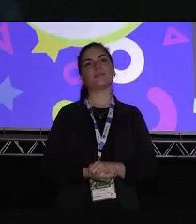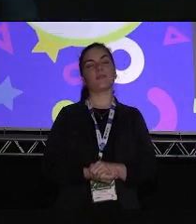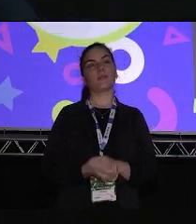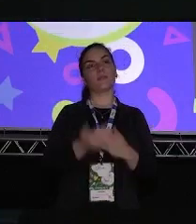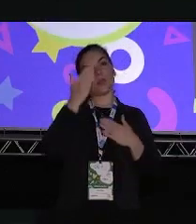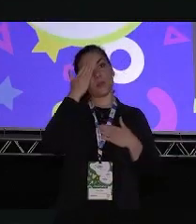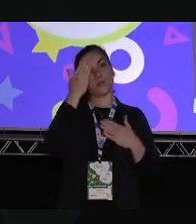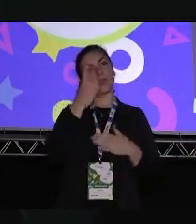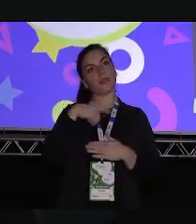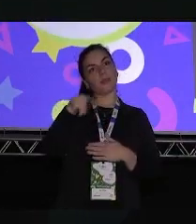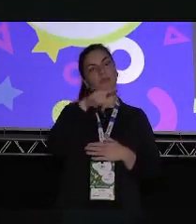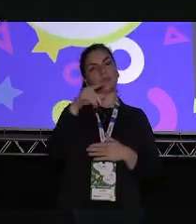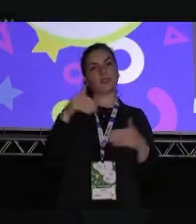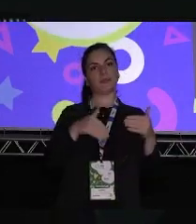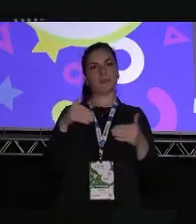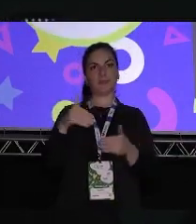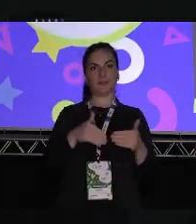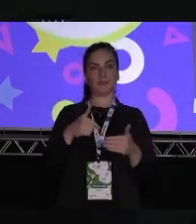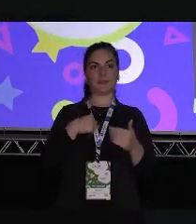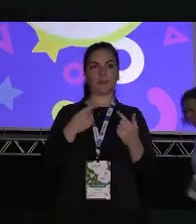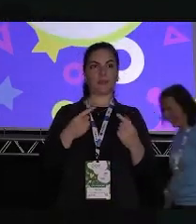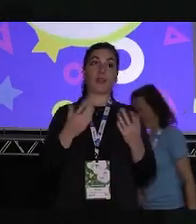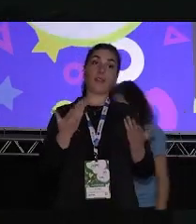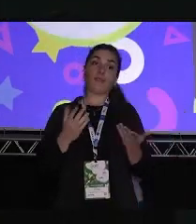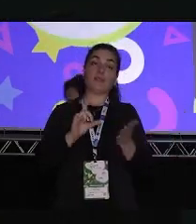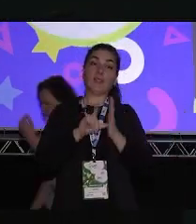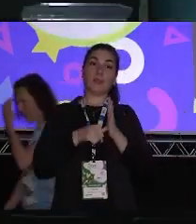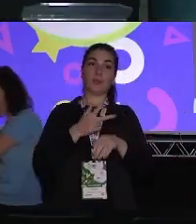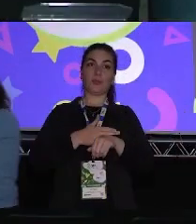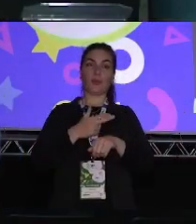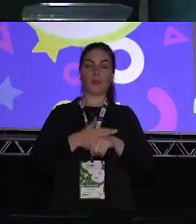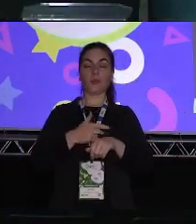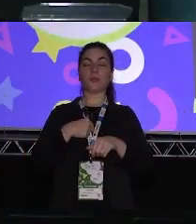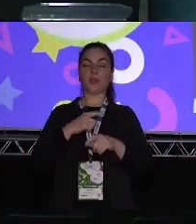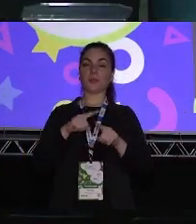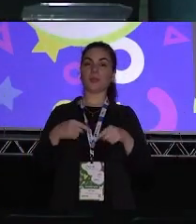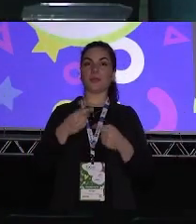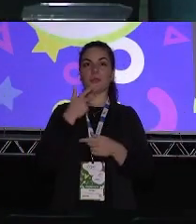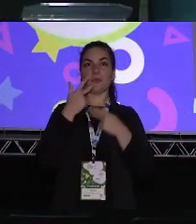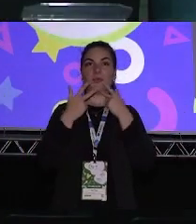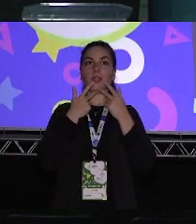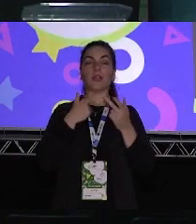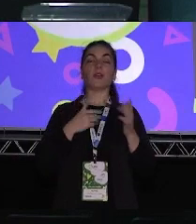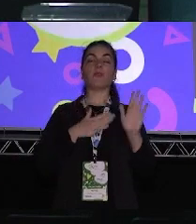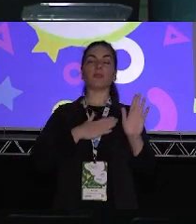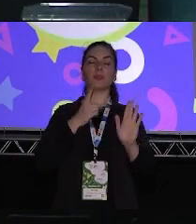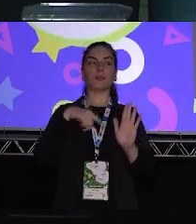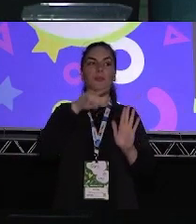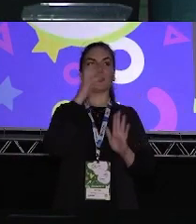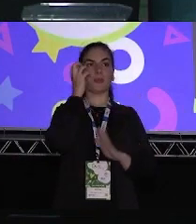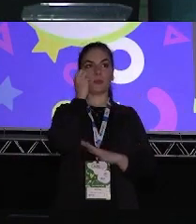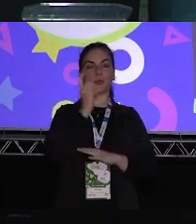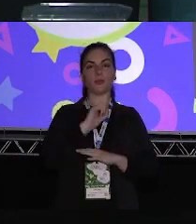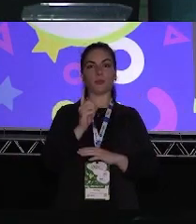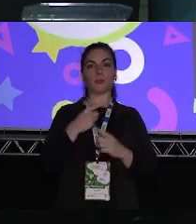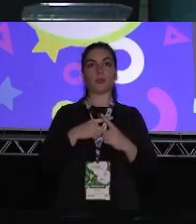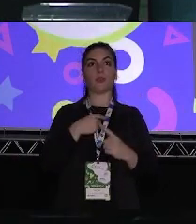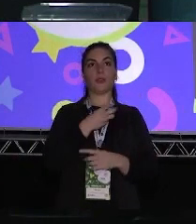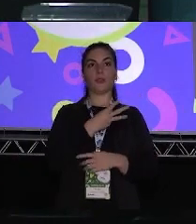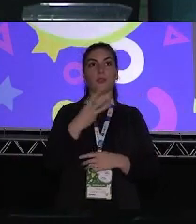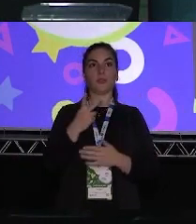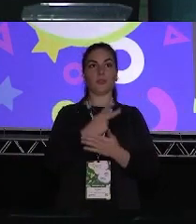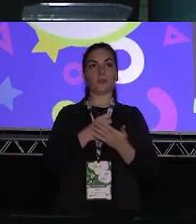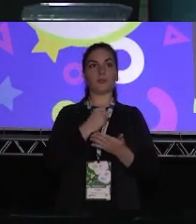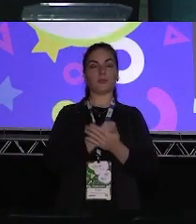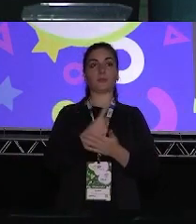Obrigada por vocês estarem aqui. É um desafio falar sempre depois do almoço, mas eu prometo para vocês que vocês não vão dormir, porque eu tenho 33 slides para falar em